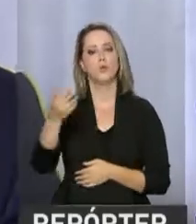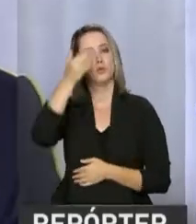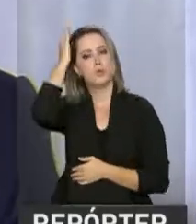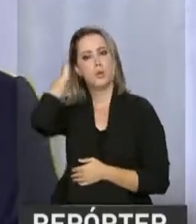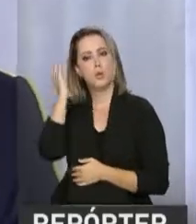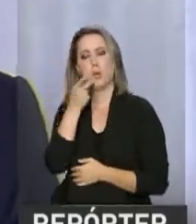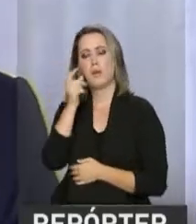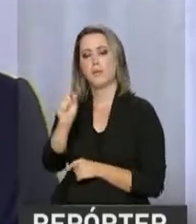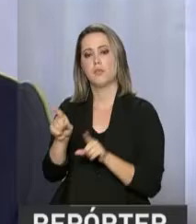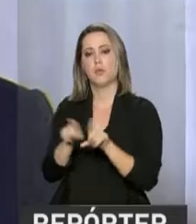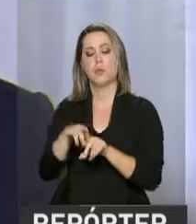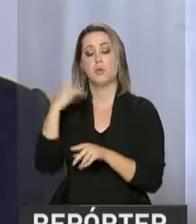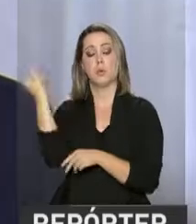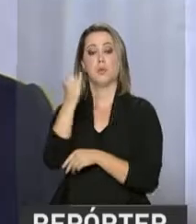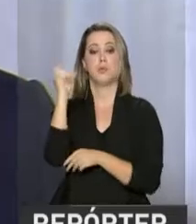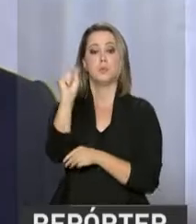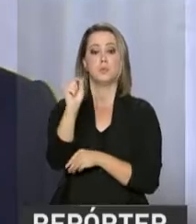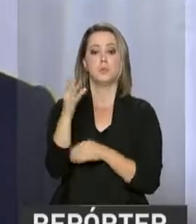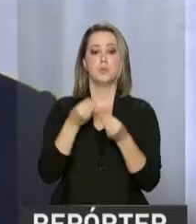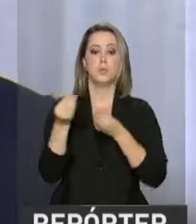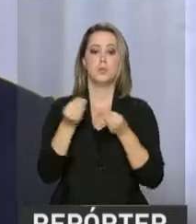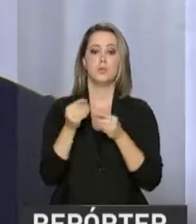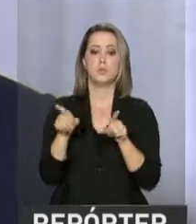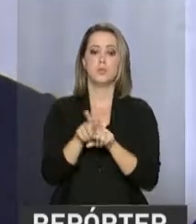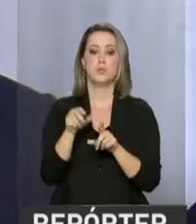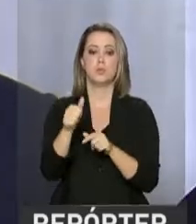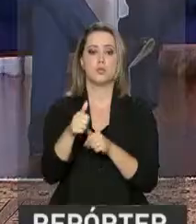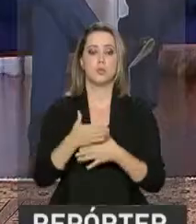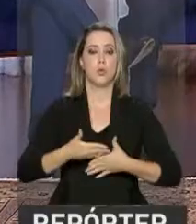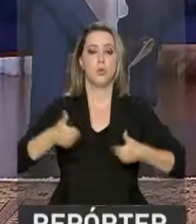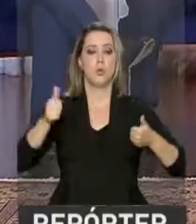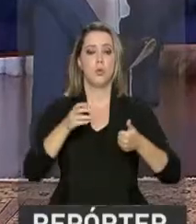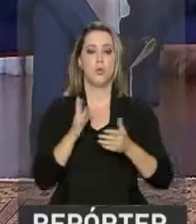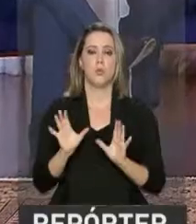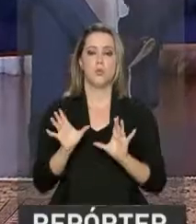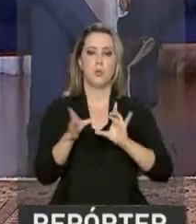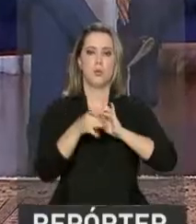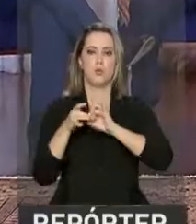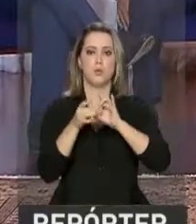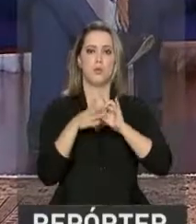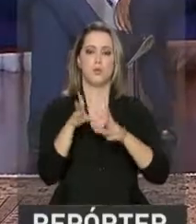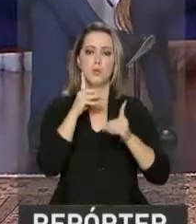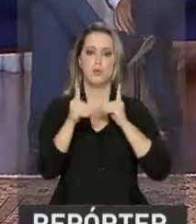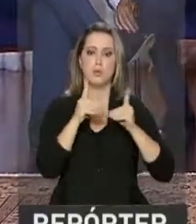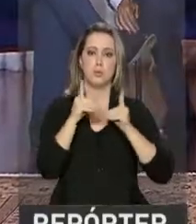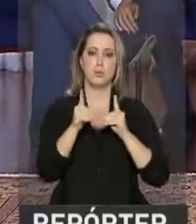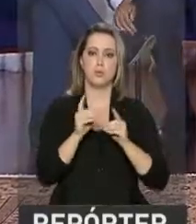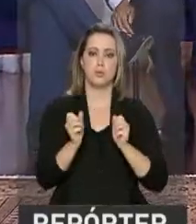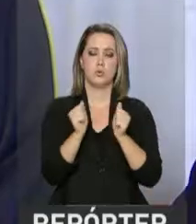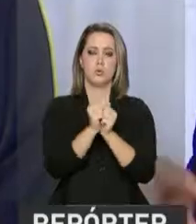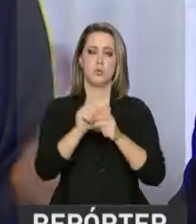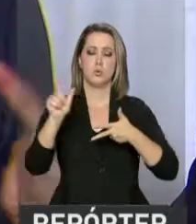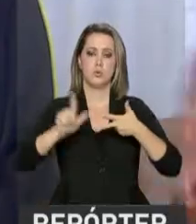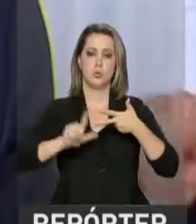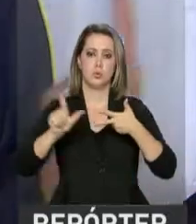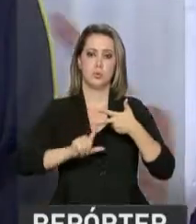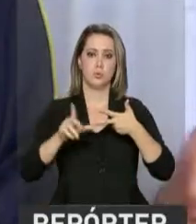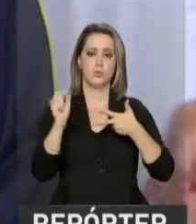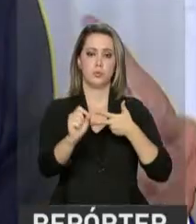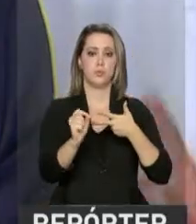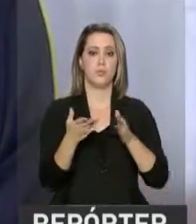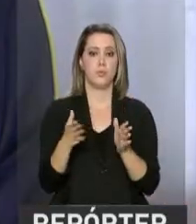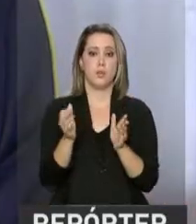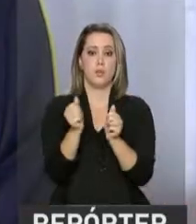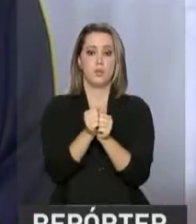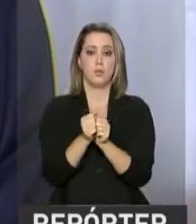falou ainda da importância do fortalecimento dos erros federativos e do diálogo o legislativo esta interação